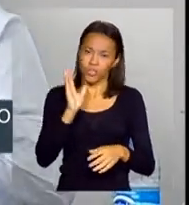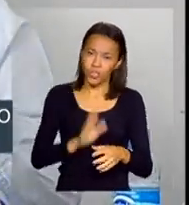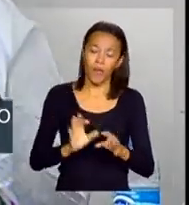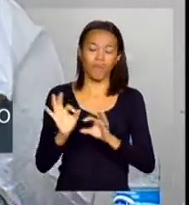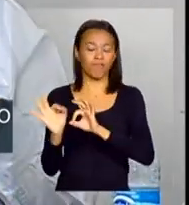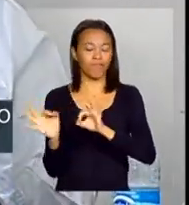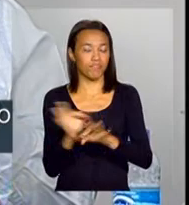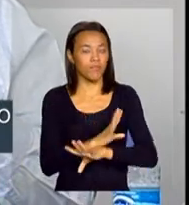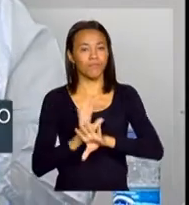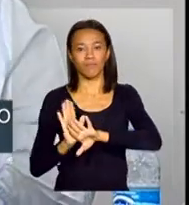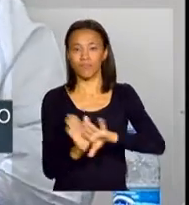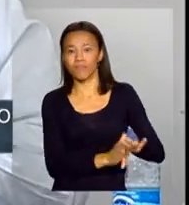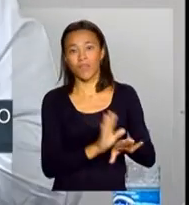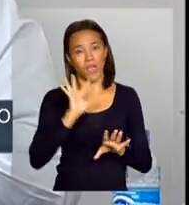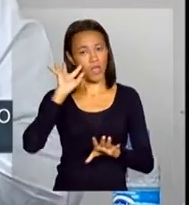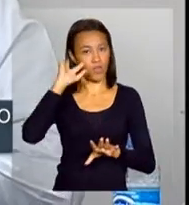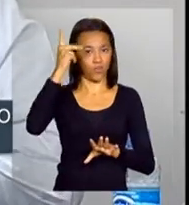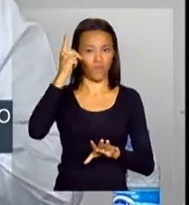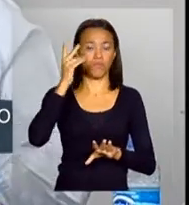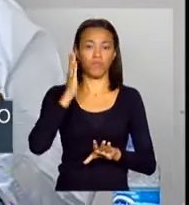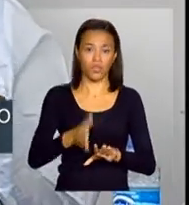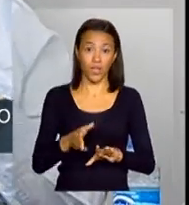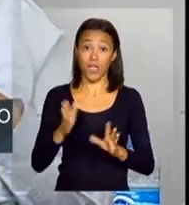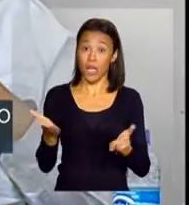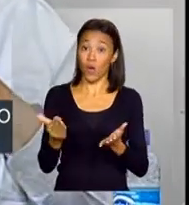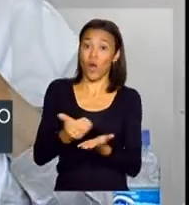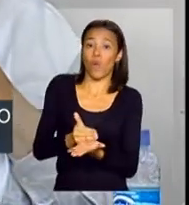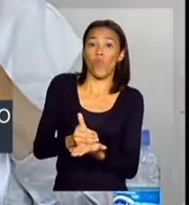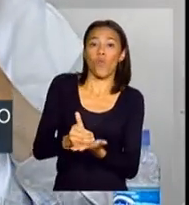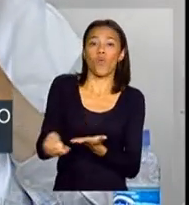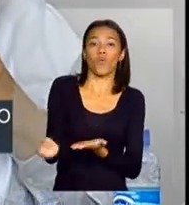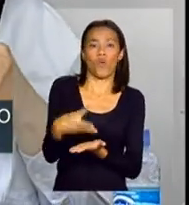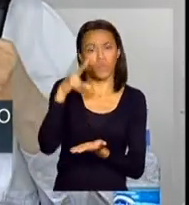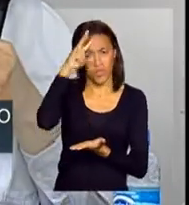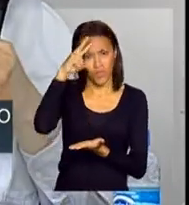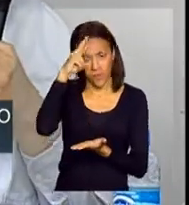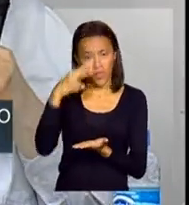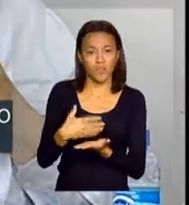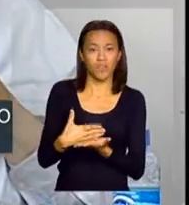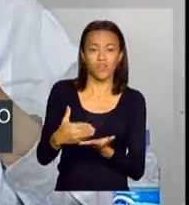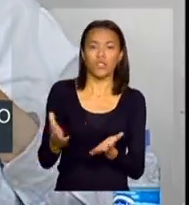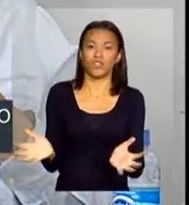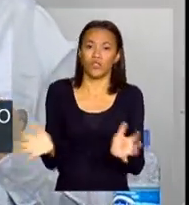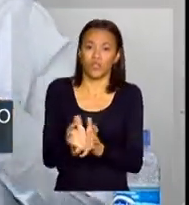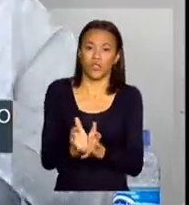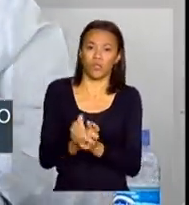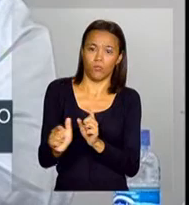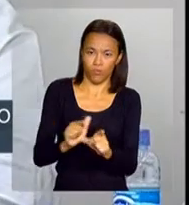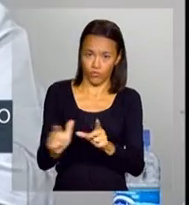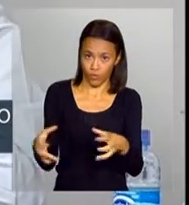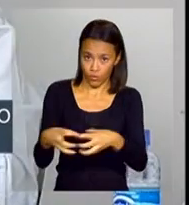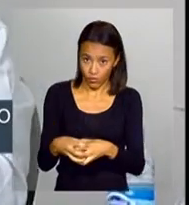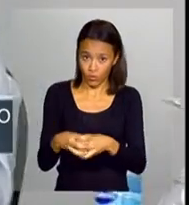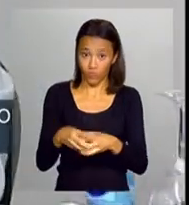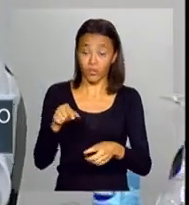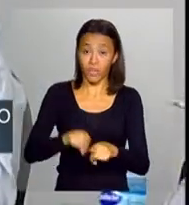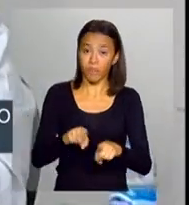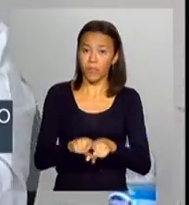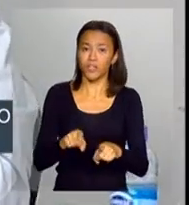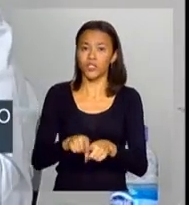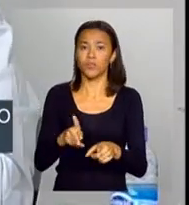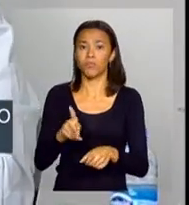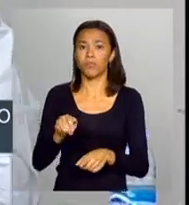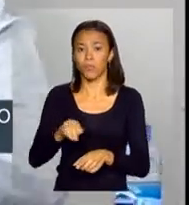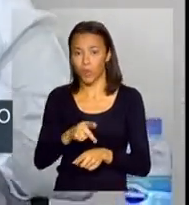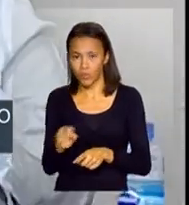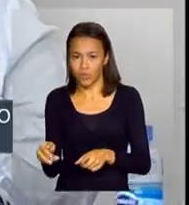de uma disputa política, e temos uma página em branco para escrever uma nova história de regularização ambiental desse país e de produção de maneira